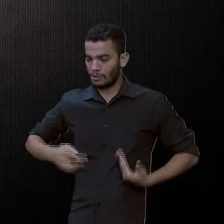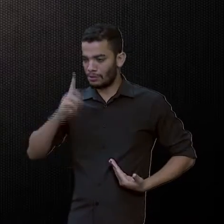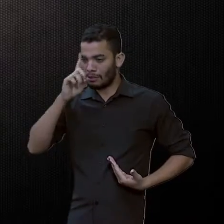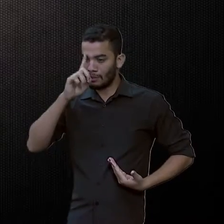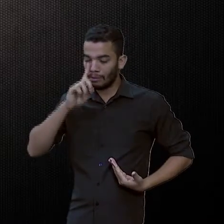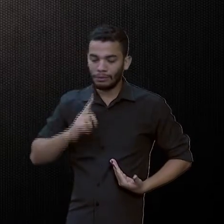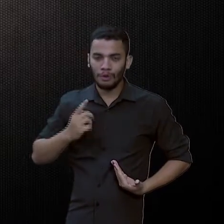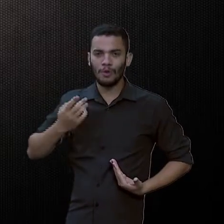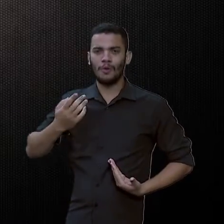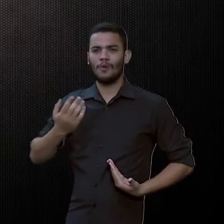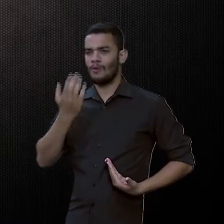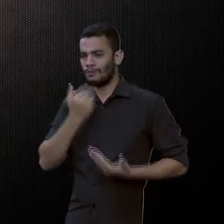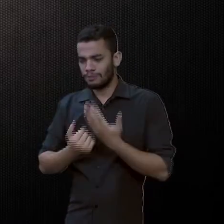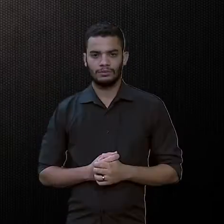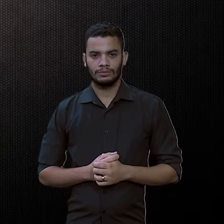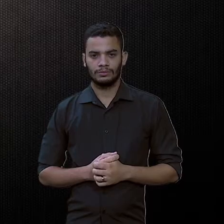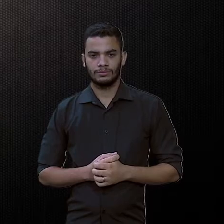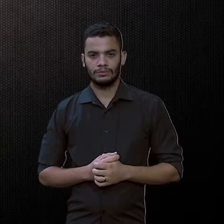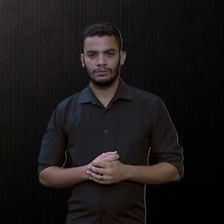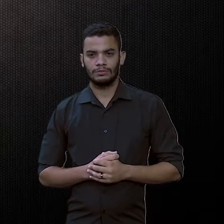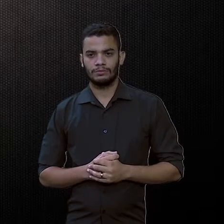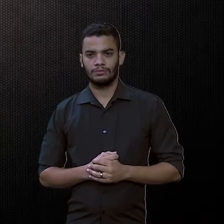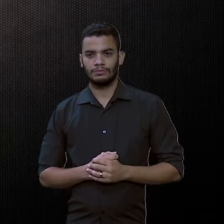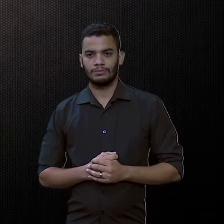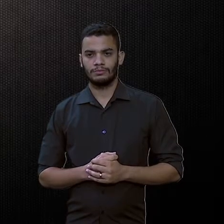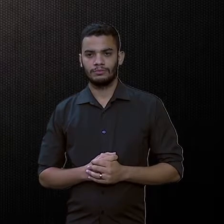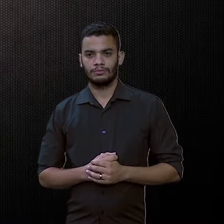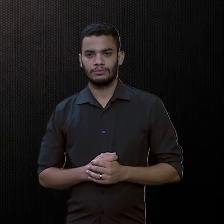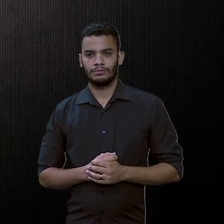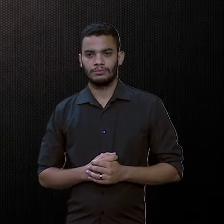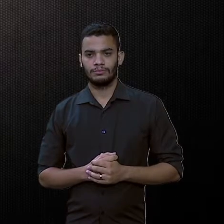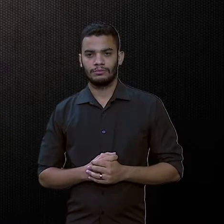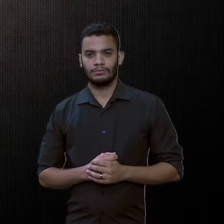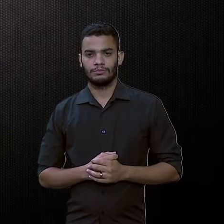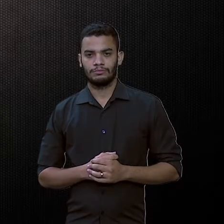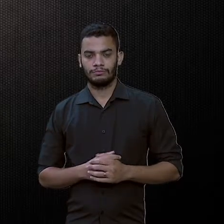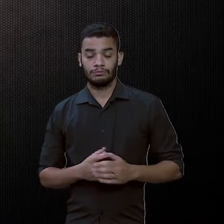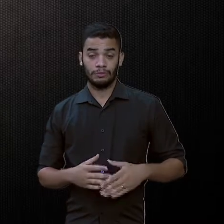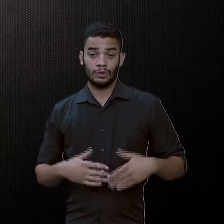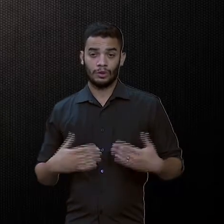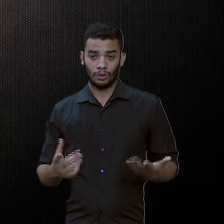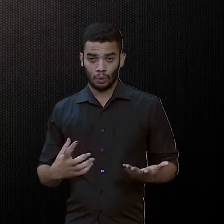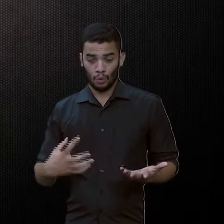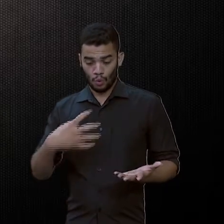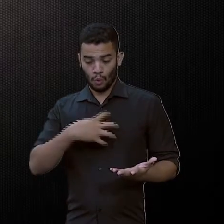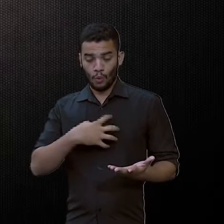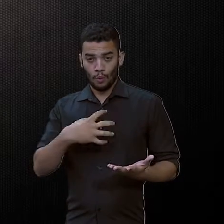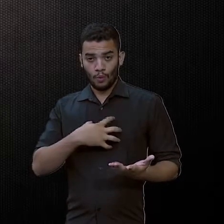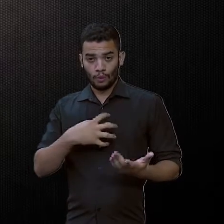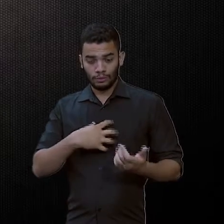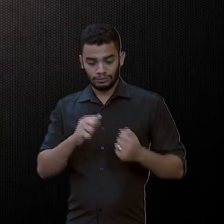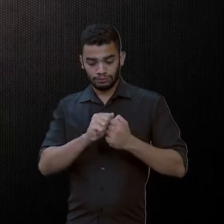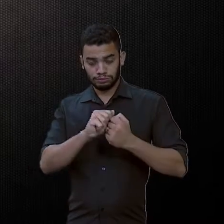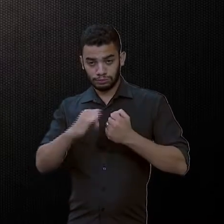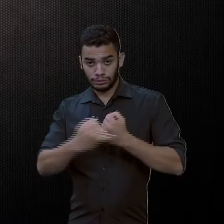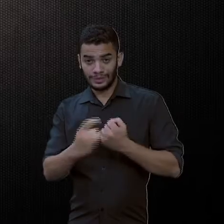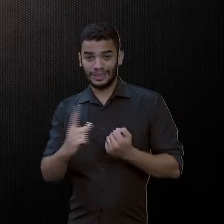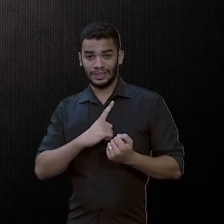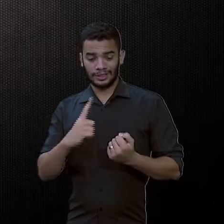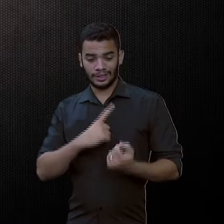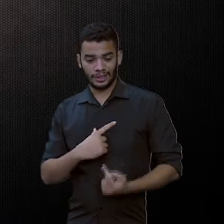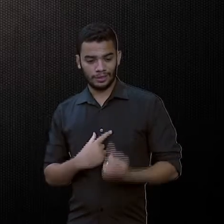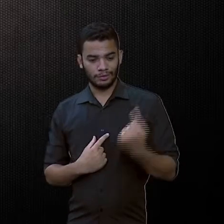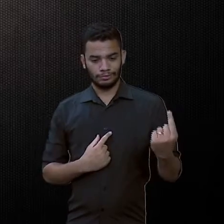que ela é bem carismática. Em relação aos gêneros, são divididos em dois tipos, uniformes e biformes.